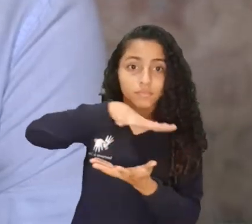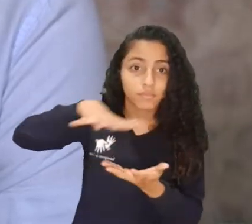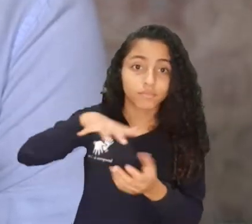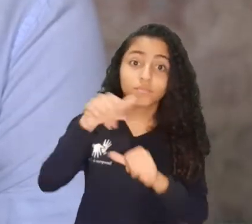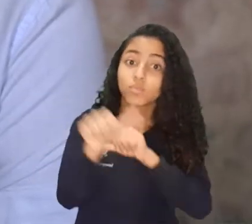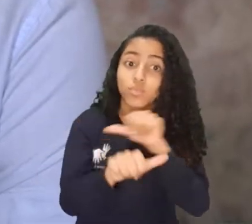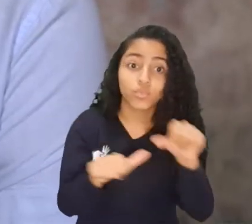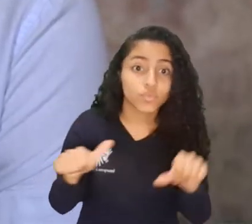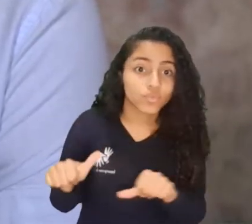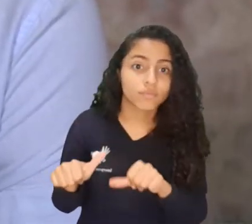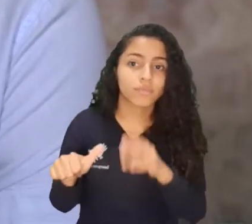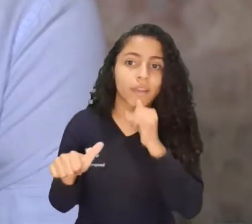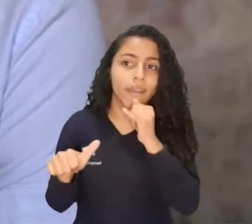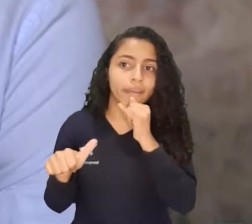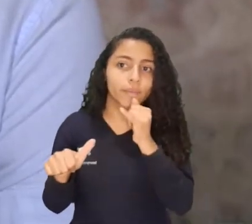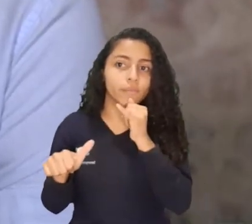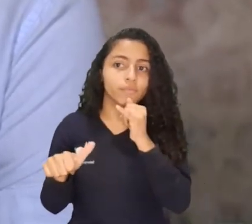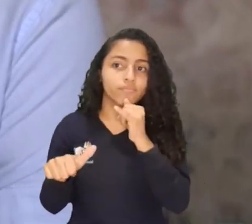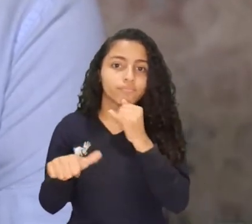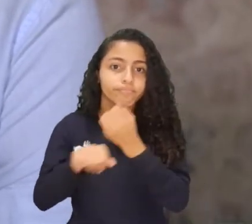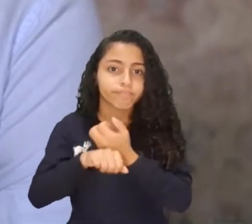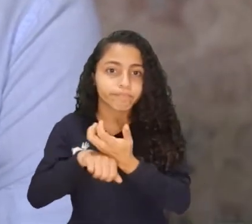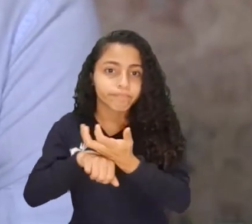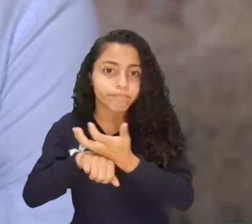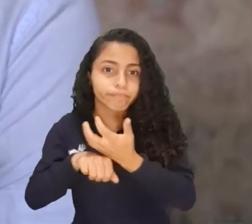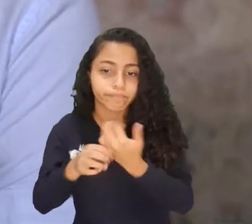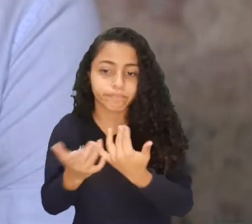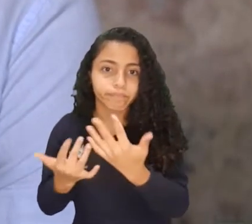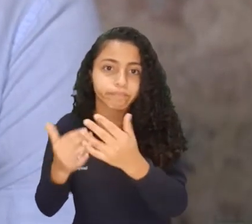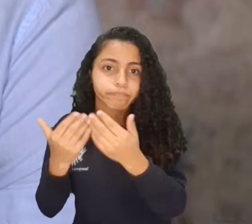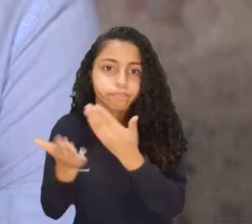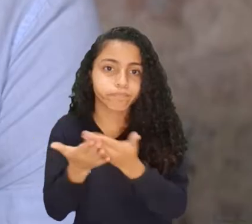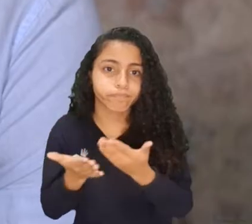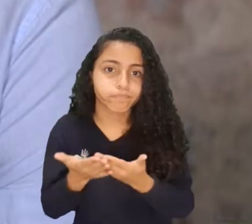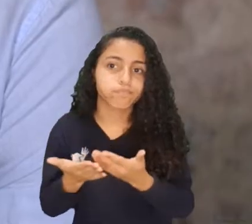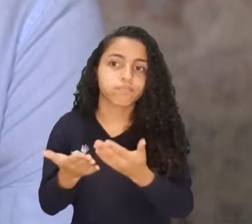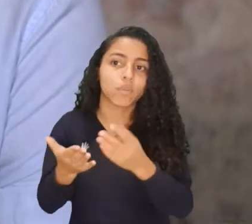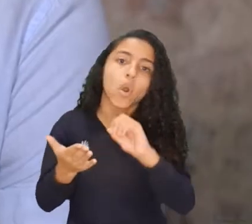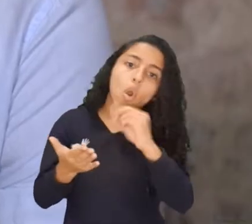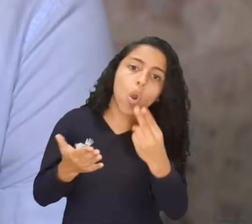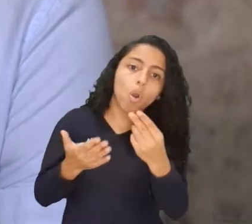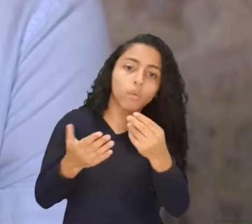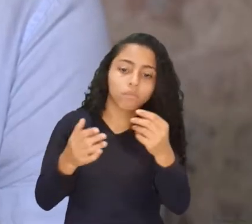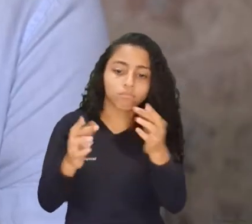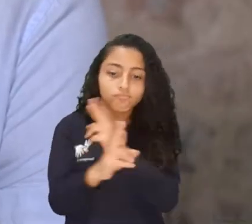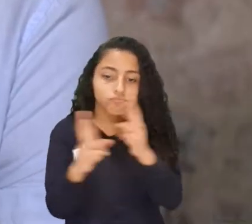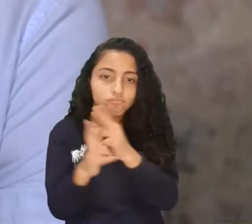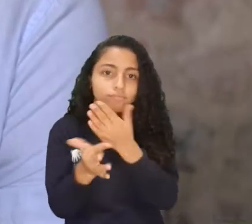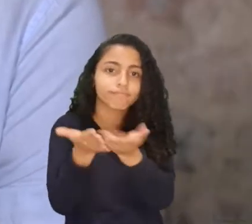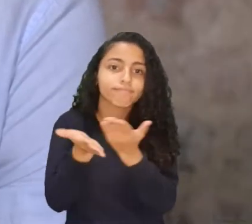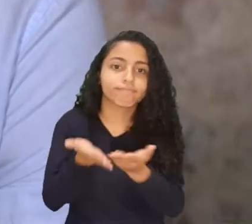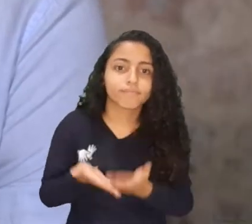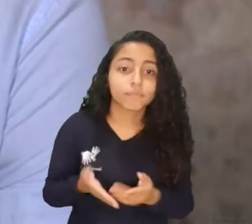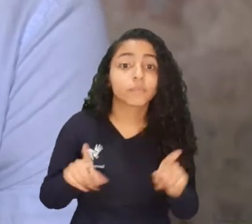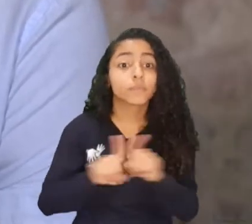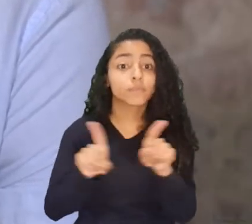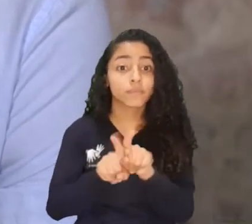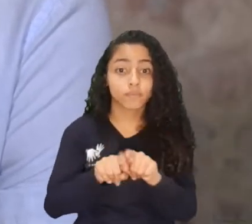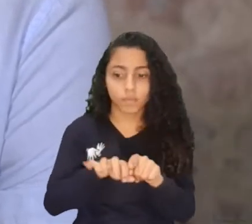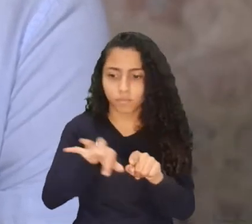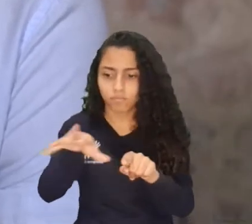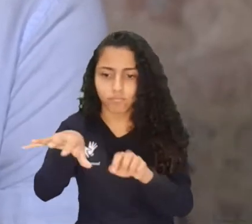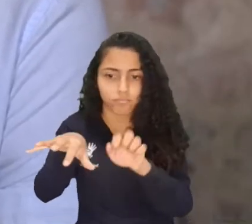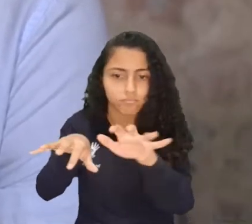cobertura vegetal ou causando uma perda de interações entre as espécies e alterando a distribuição geográfica